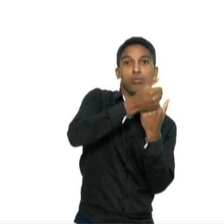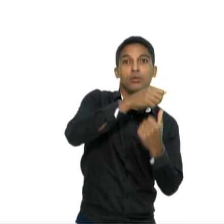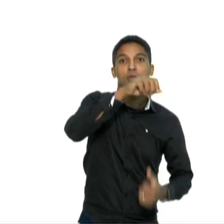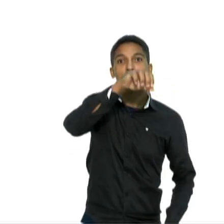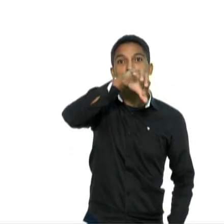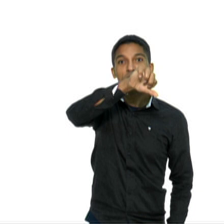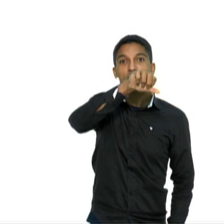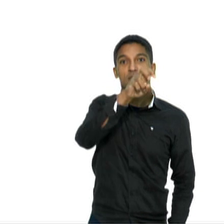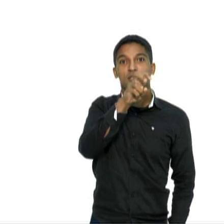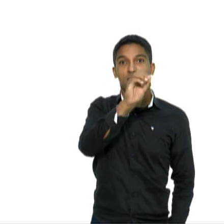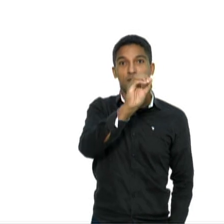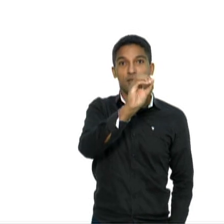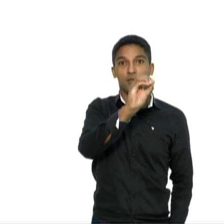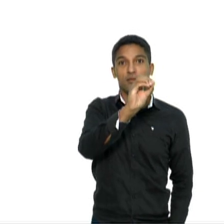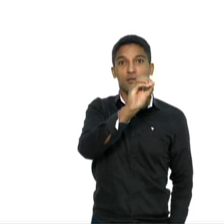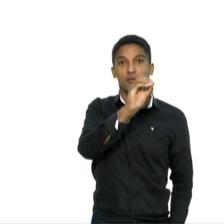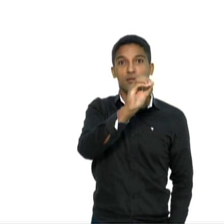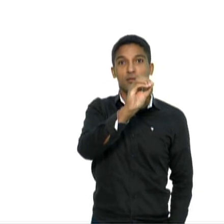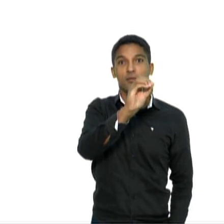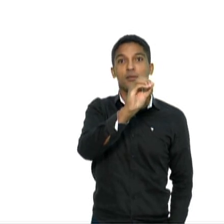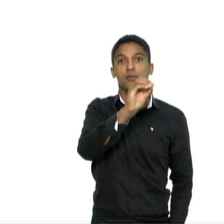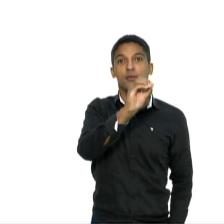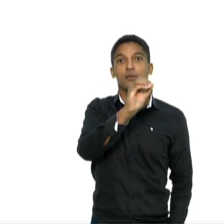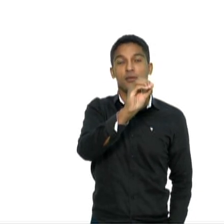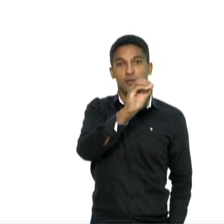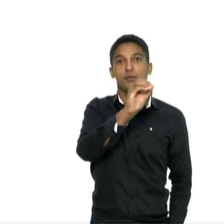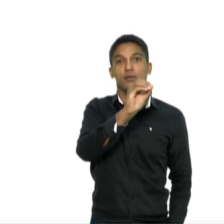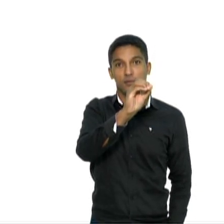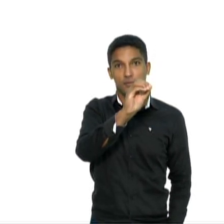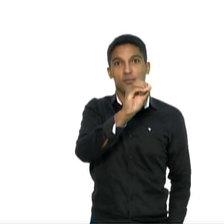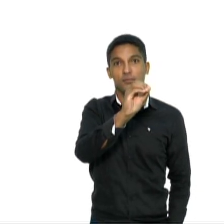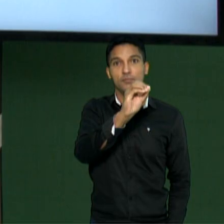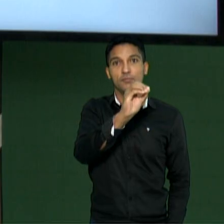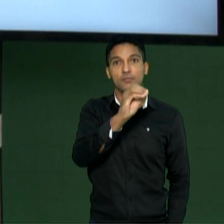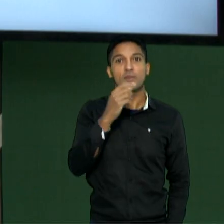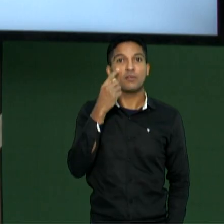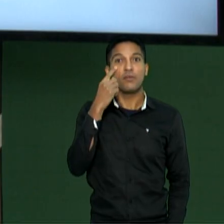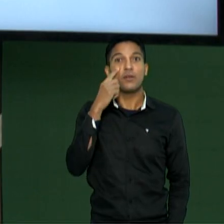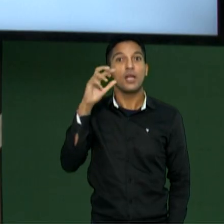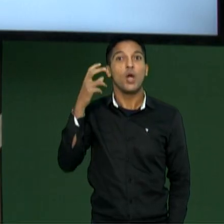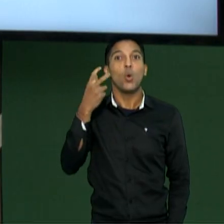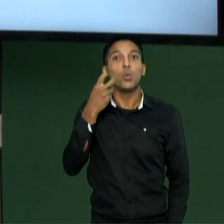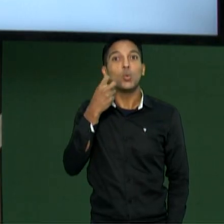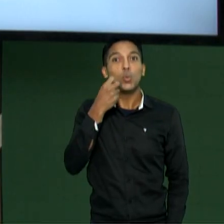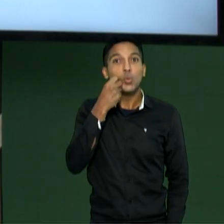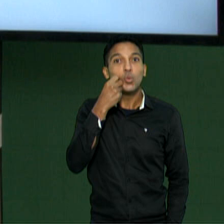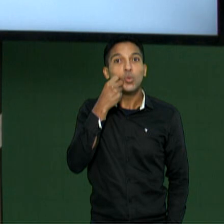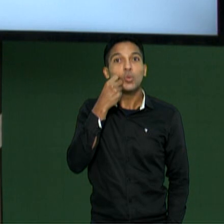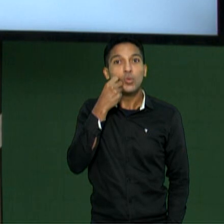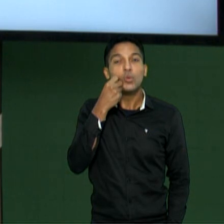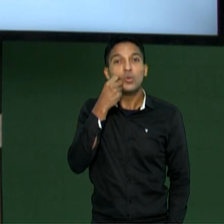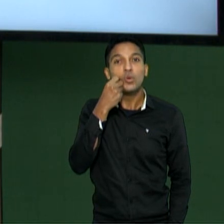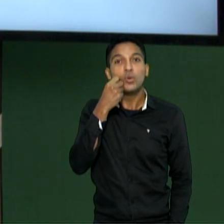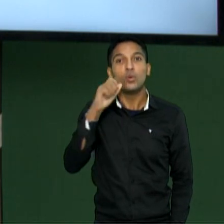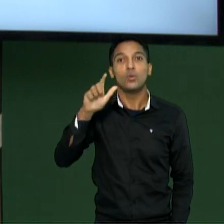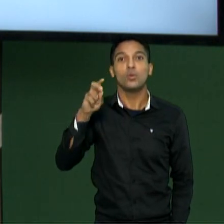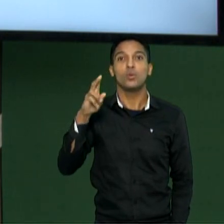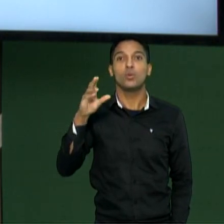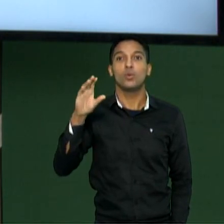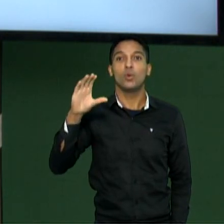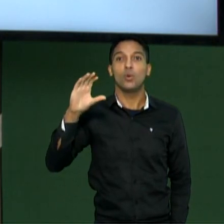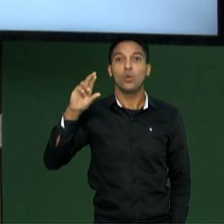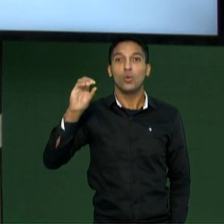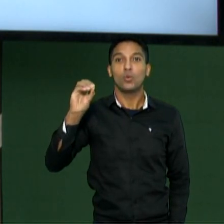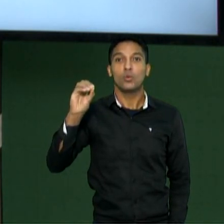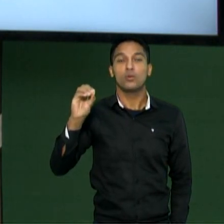né, ou apenas colocando L de x tem que ser igual a 950, o meu lucro tem que ser 950, mas quem é o meu lucro? Quem é o